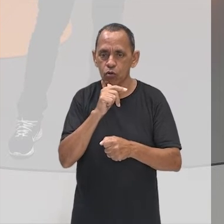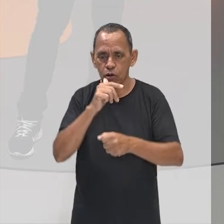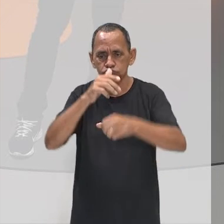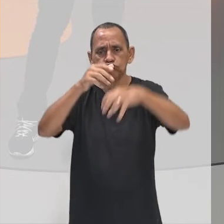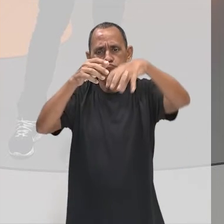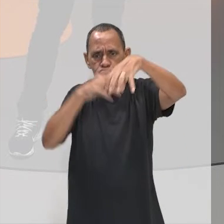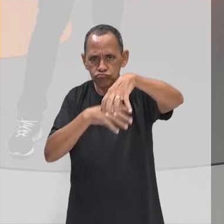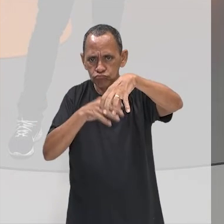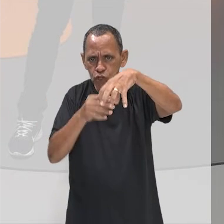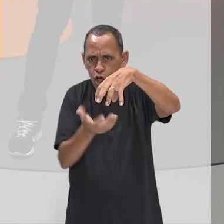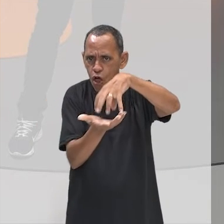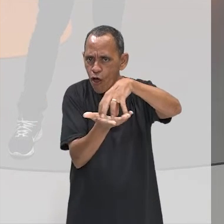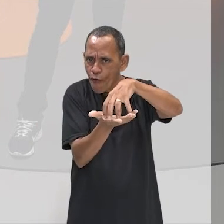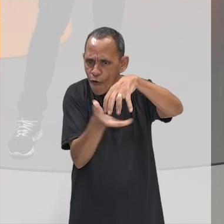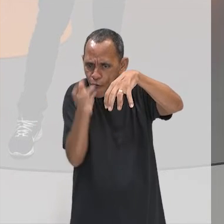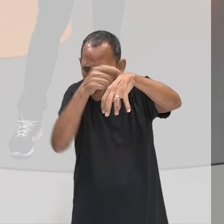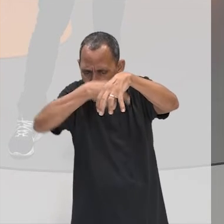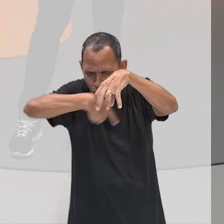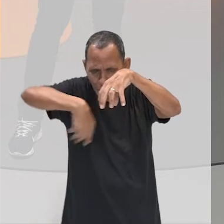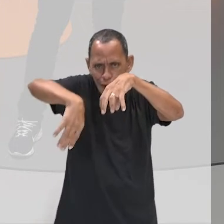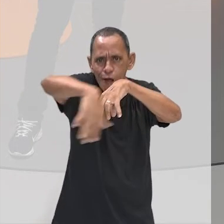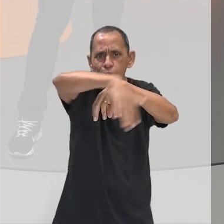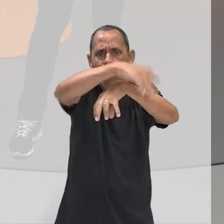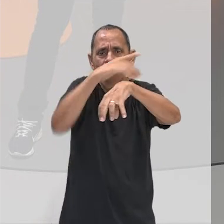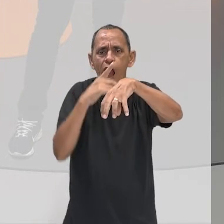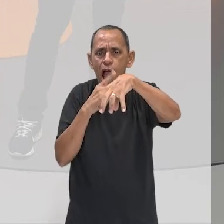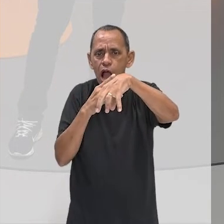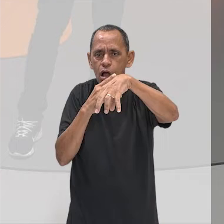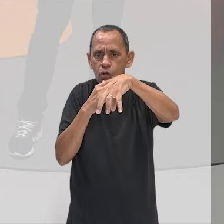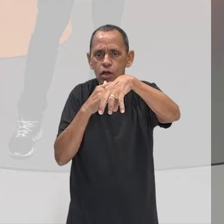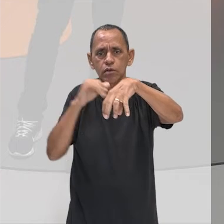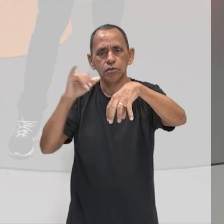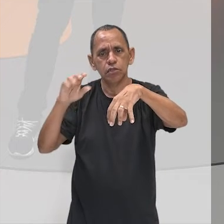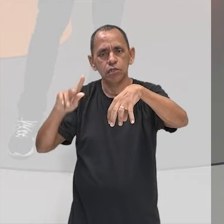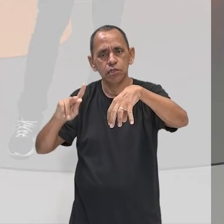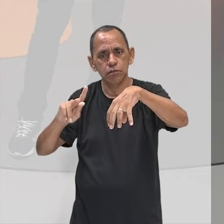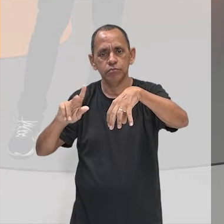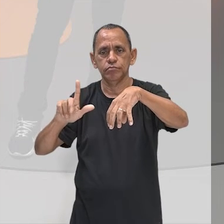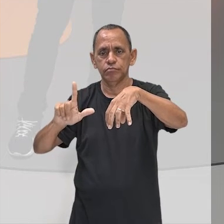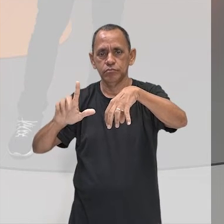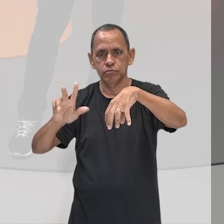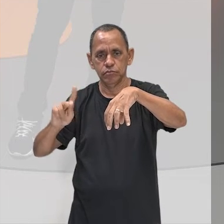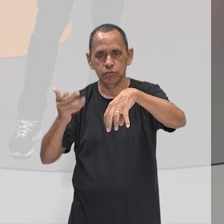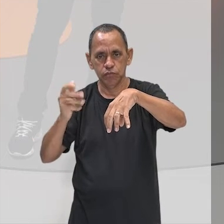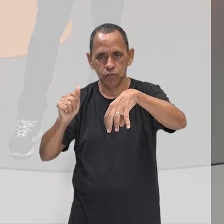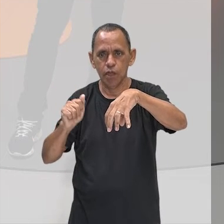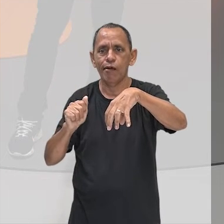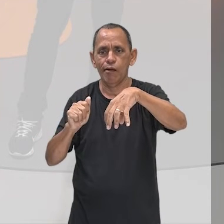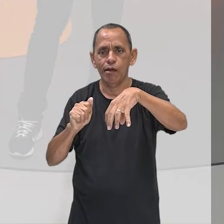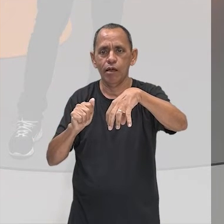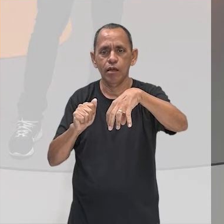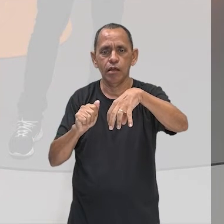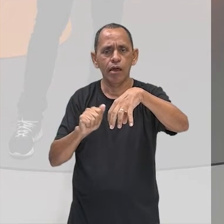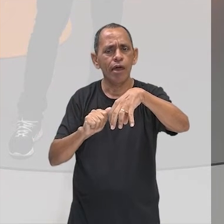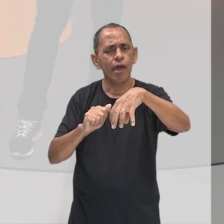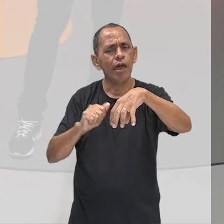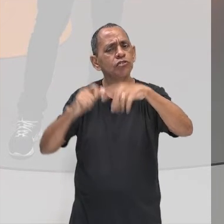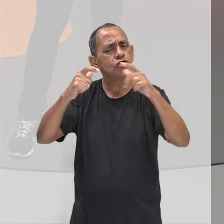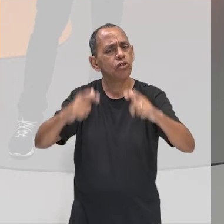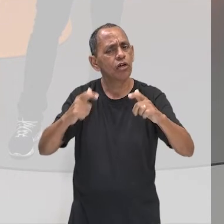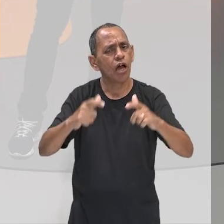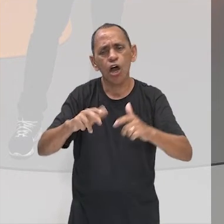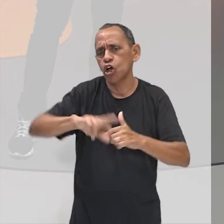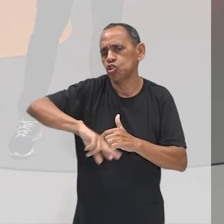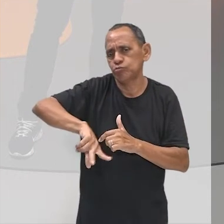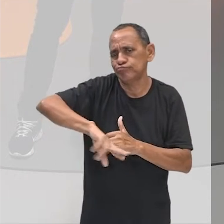antigo lago que existia no Vale do México, certo, turma? O lago, ele não existe mais, pois foi aterrado